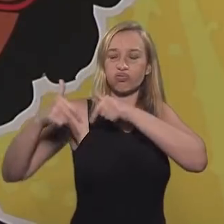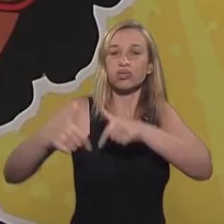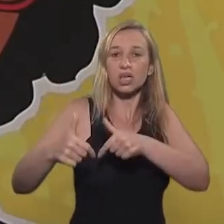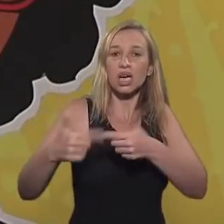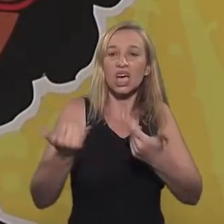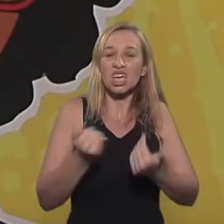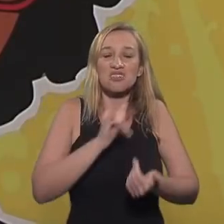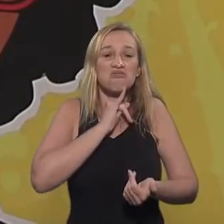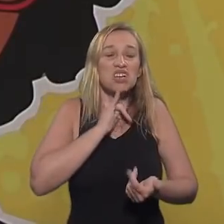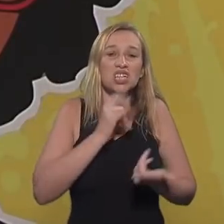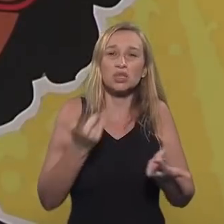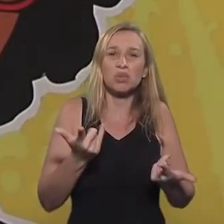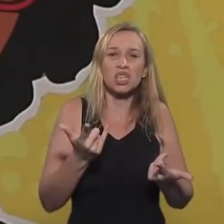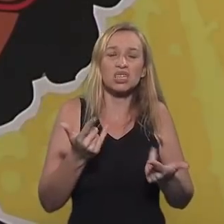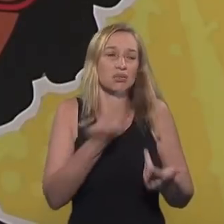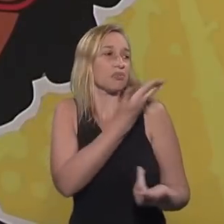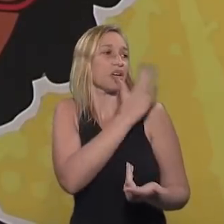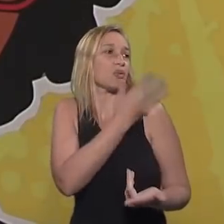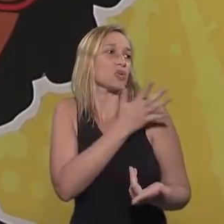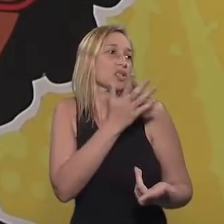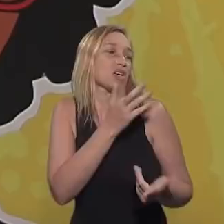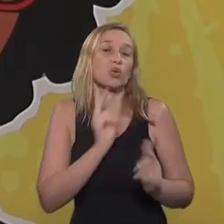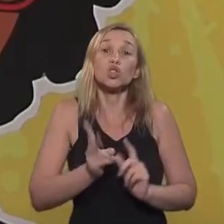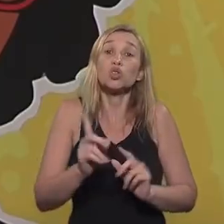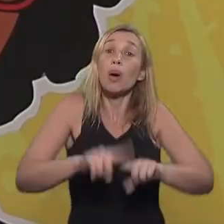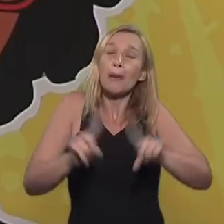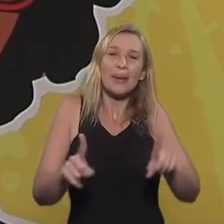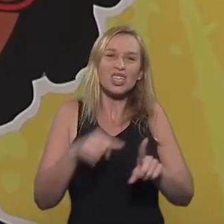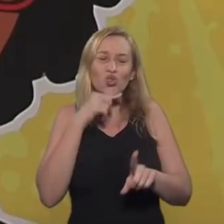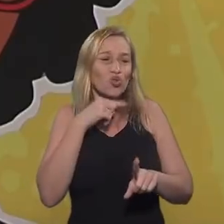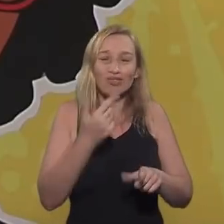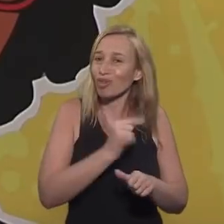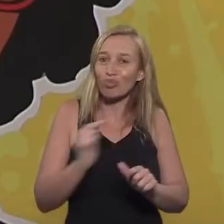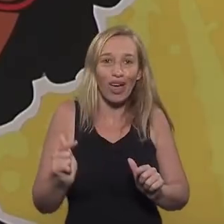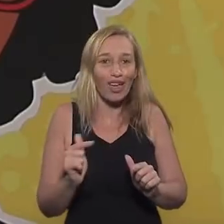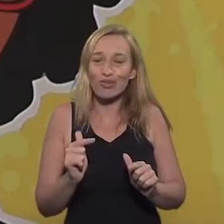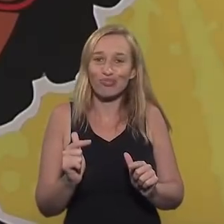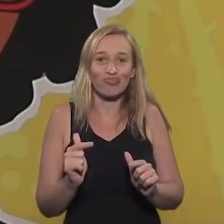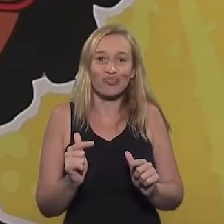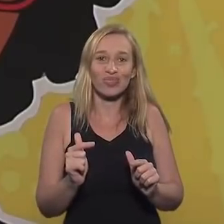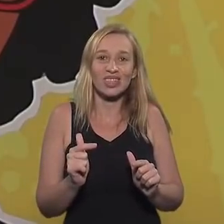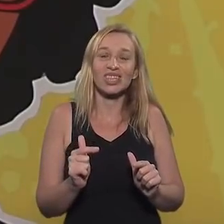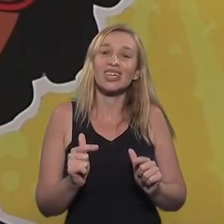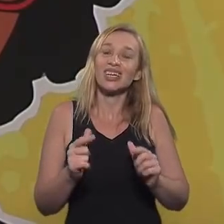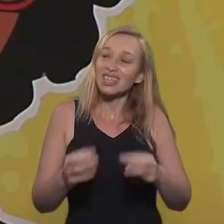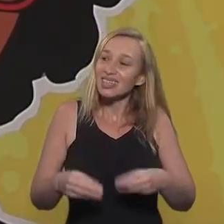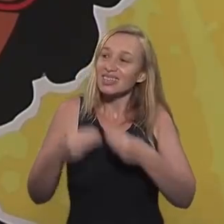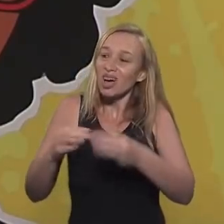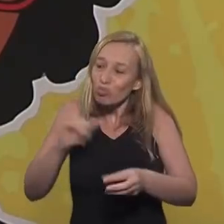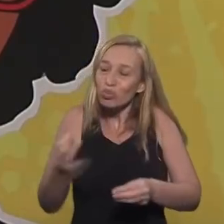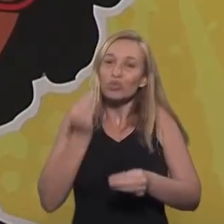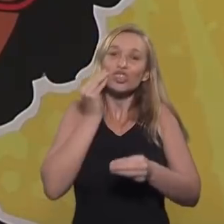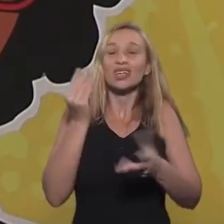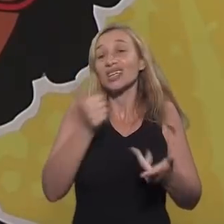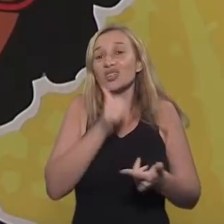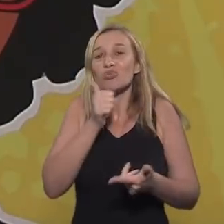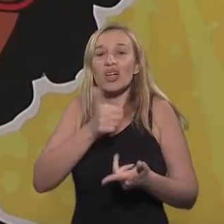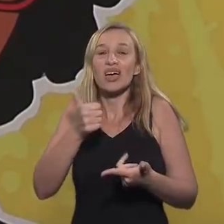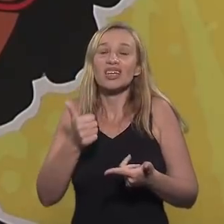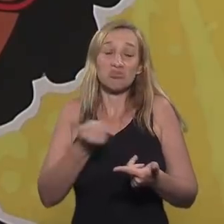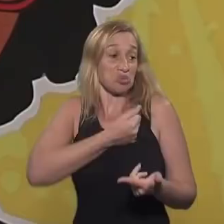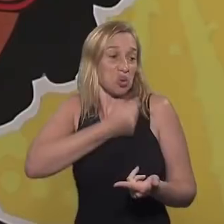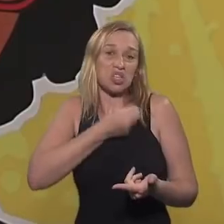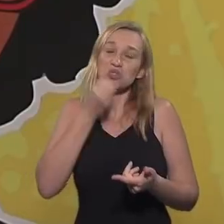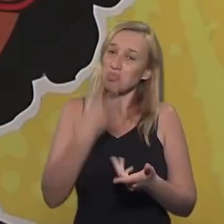onde, infelizmente, os preconceitos estão por aí. Mas eu não tenho dúvida, é muito meritória, a gente tem que dar chance a elas que,